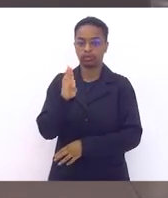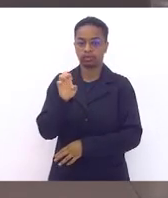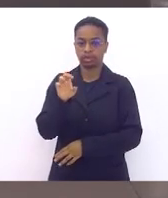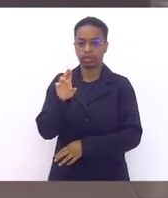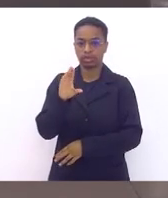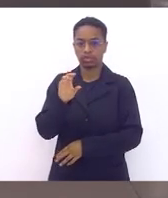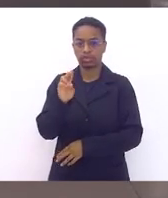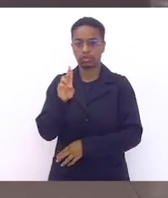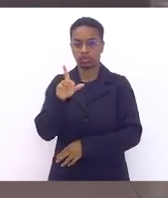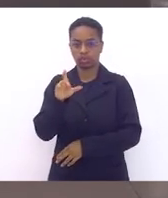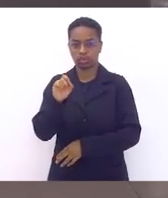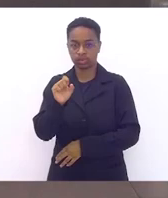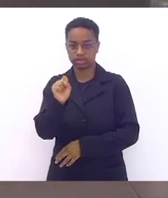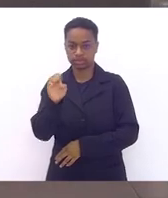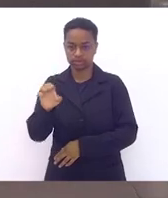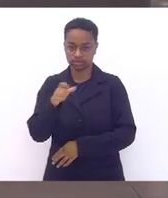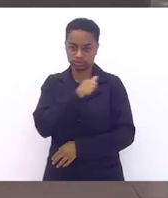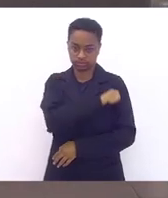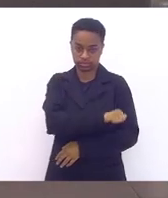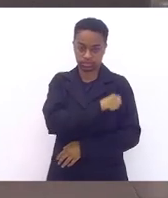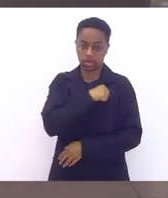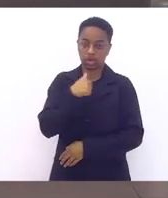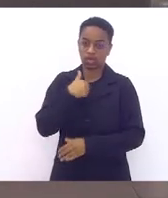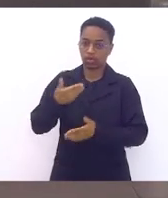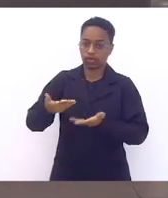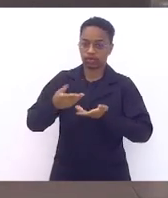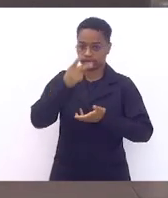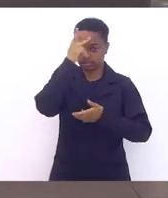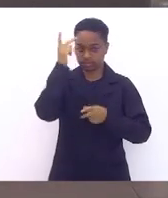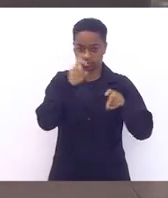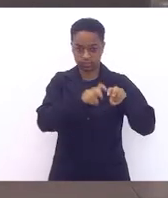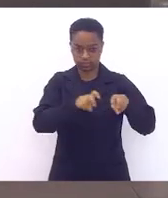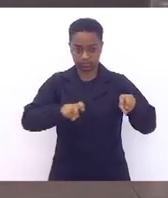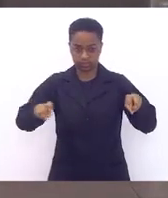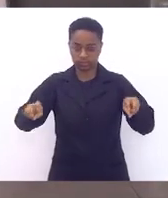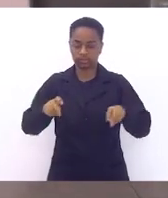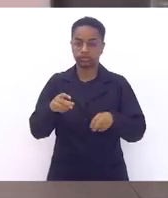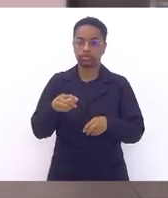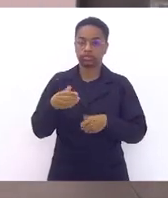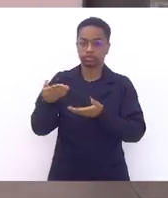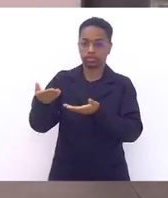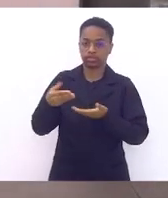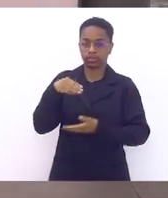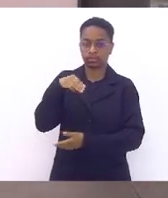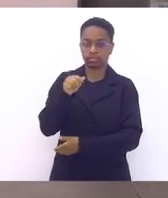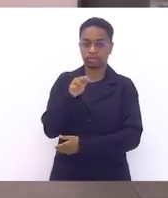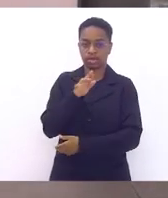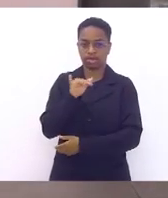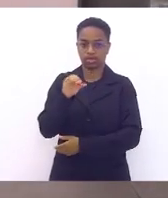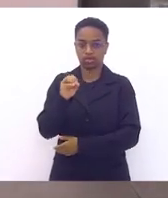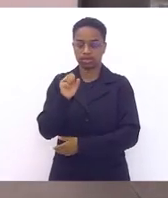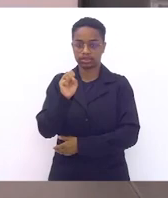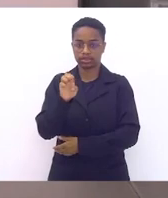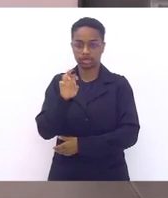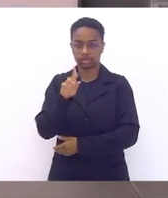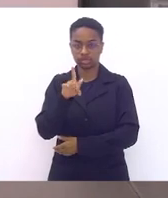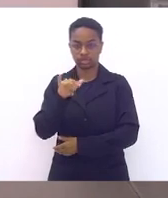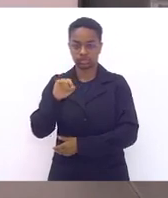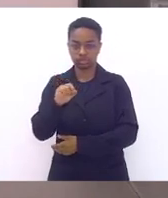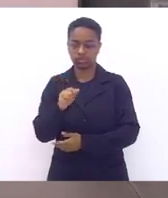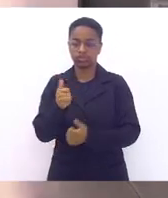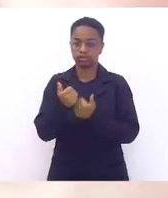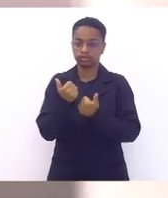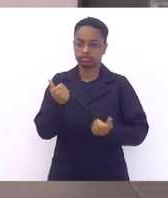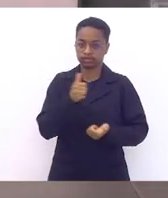então, a composição da mesa, convidando para estar conosco o Dr. Mário Sérgio Ribeiro, subsecretário de